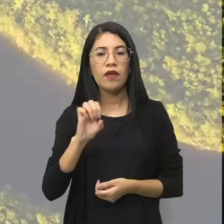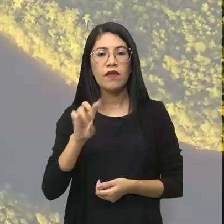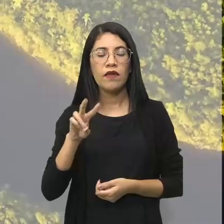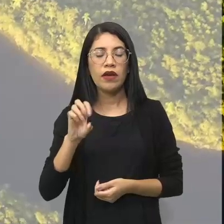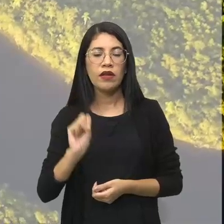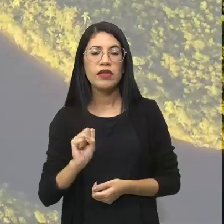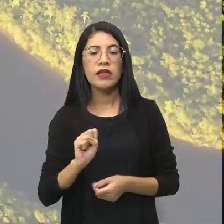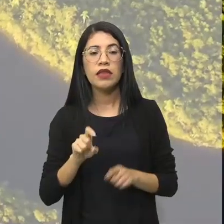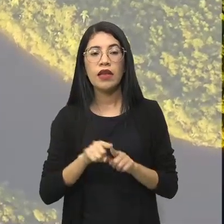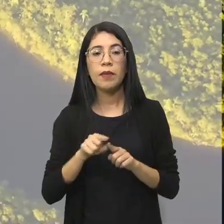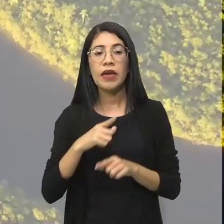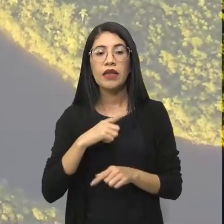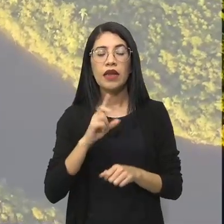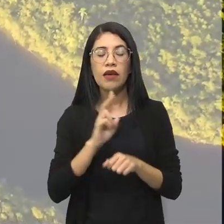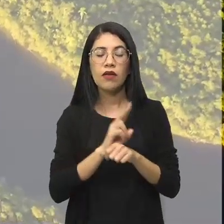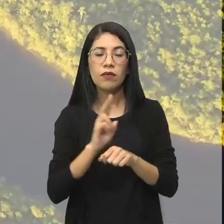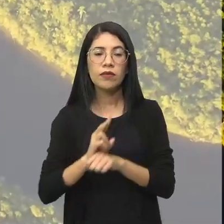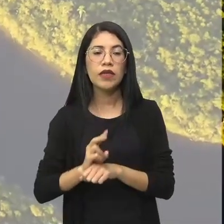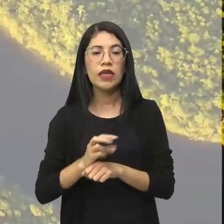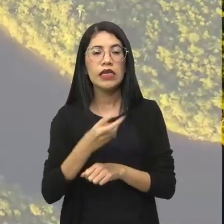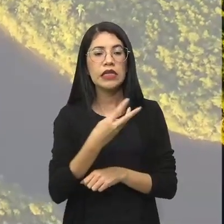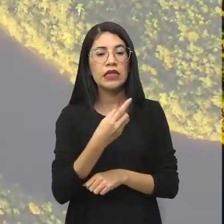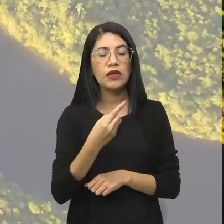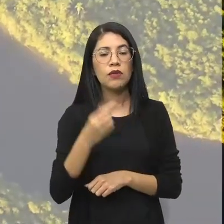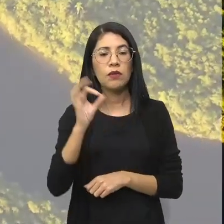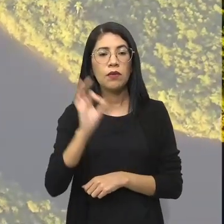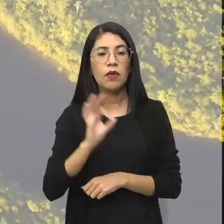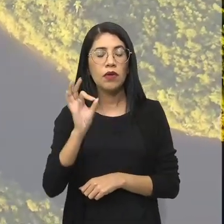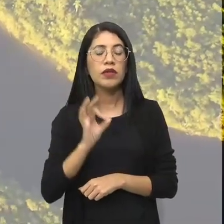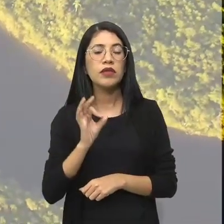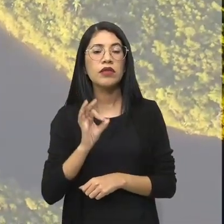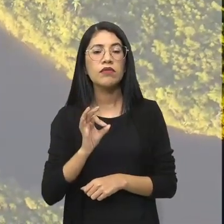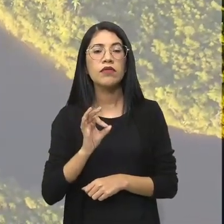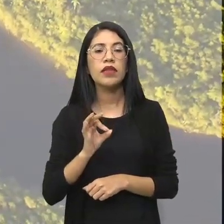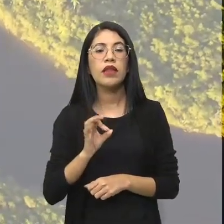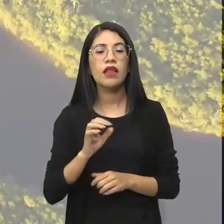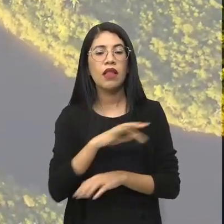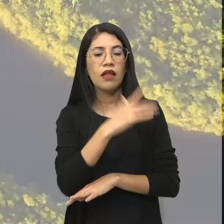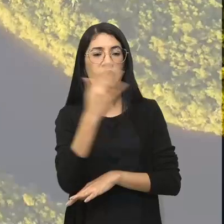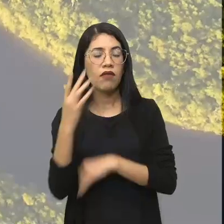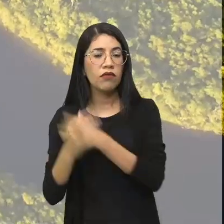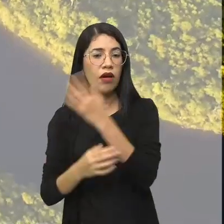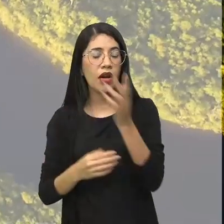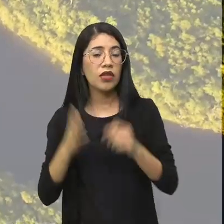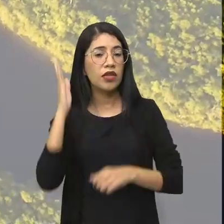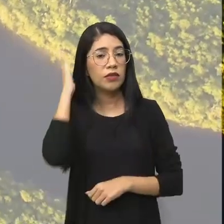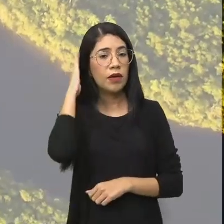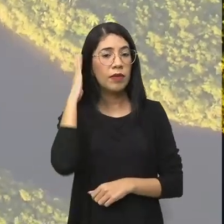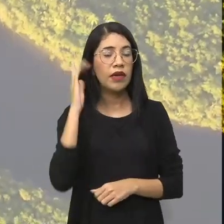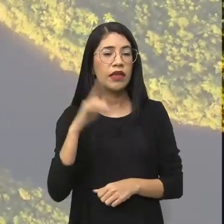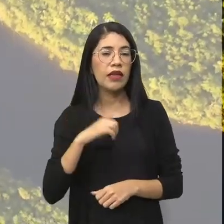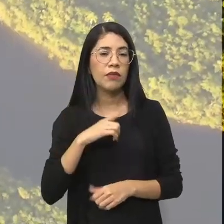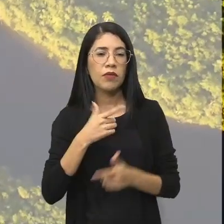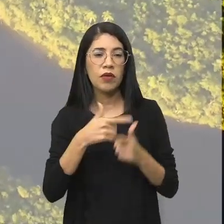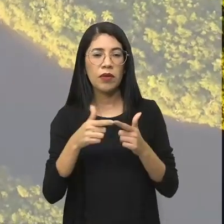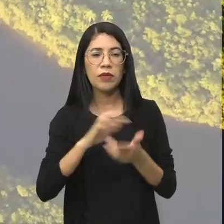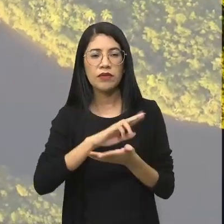contempla a indicação de preservar parte dos 31% restante de florestas da Grande Belém em áreas críticas.